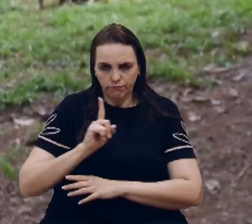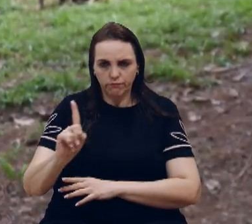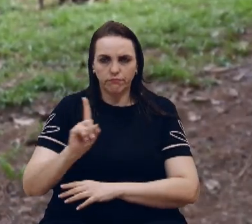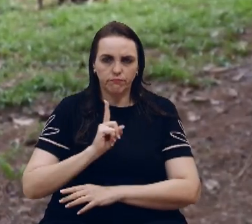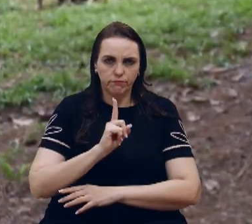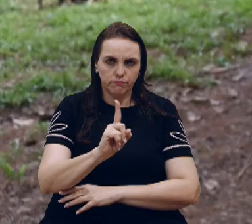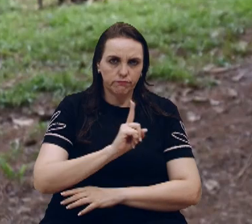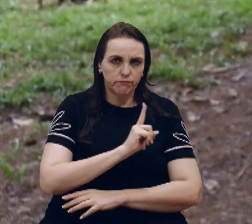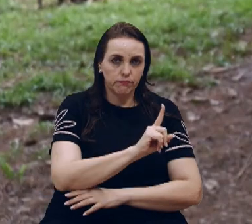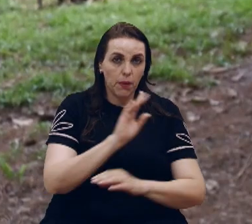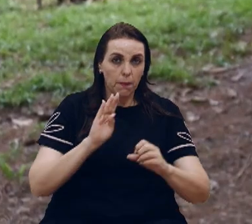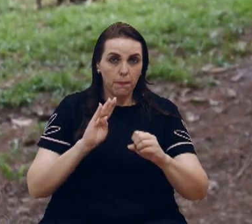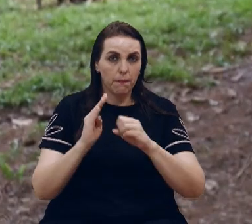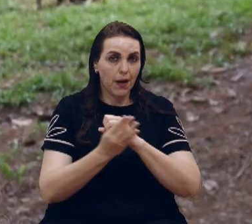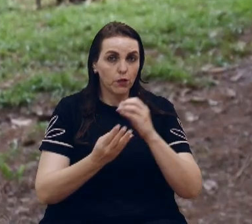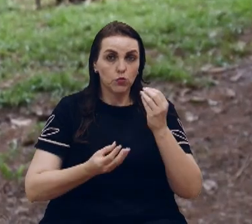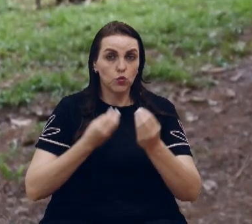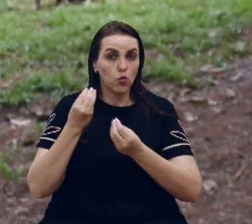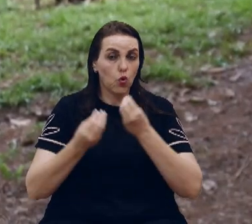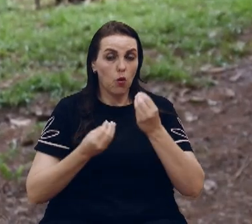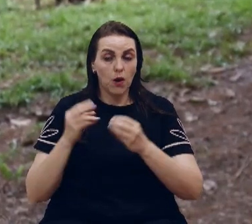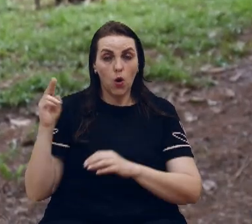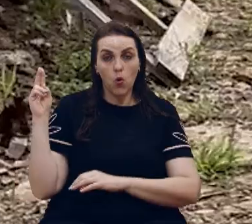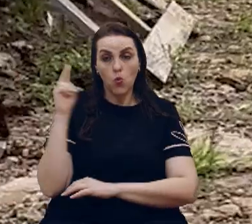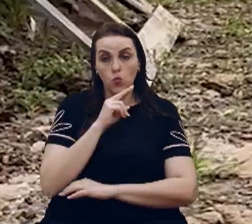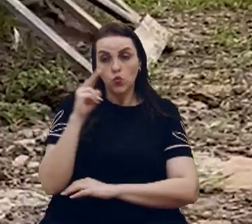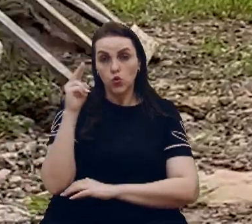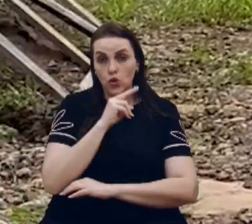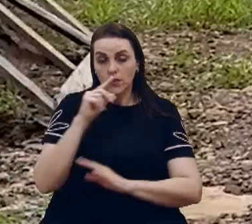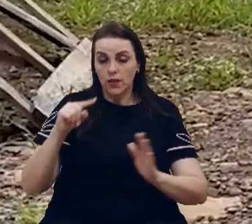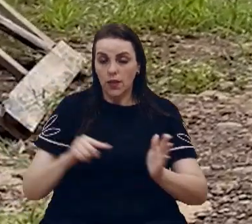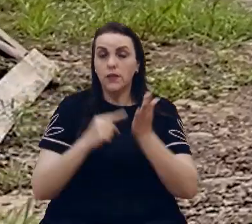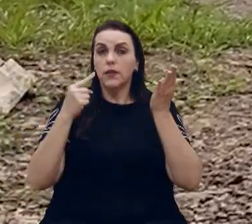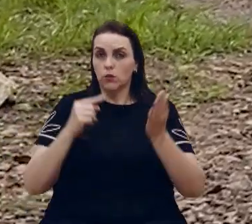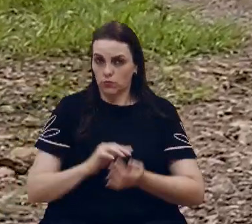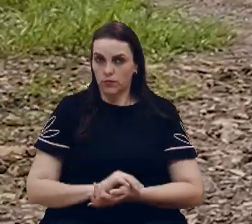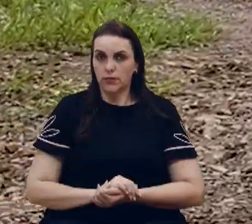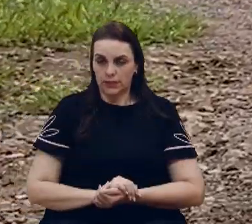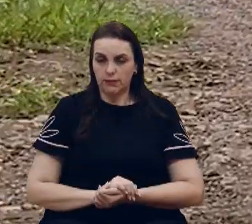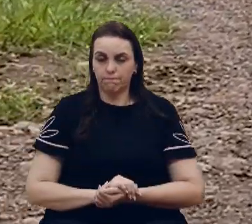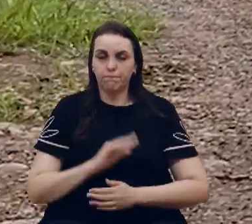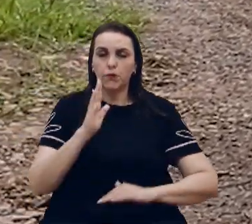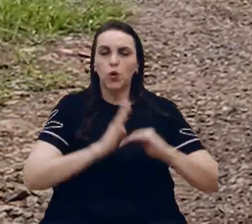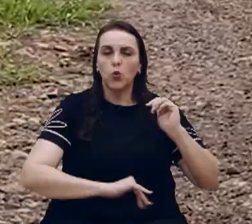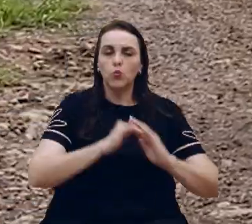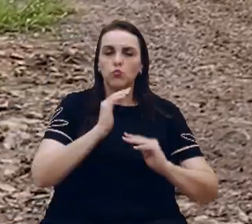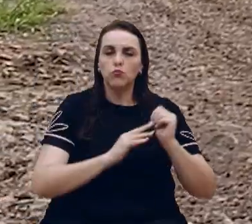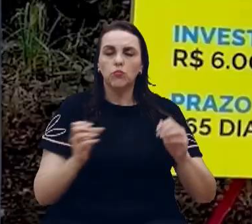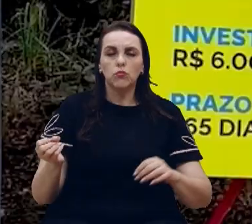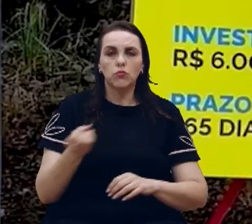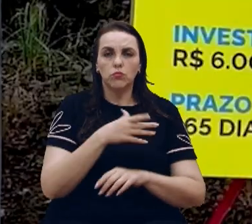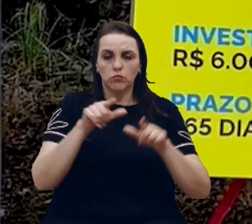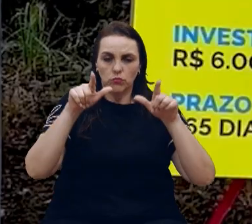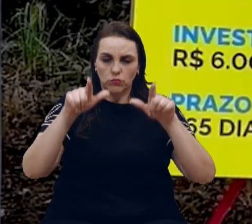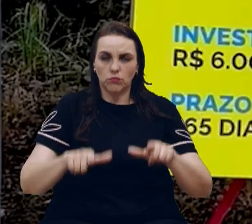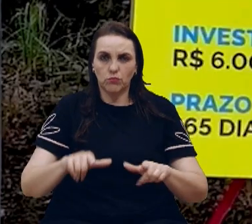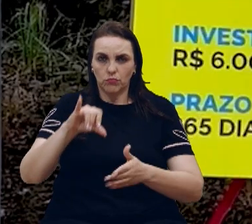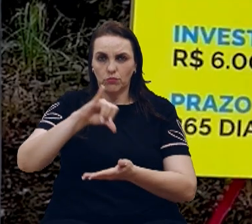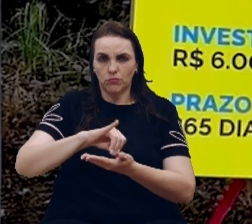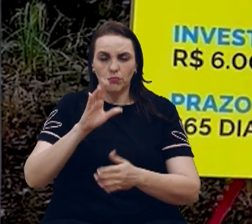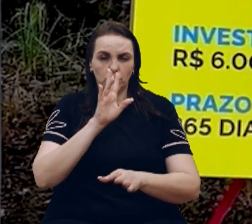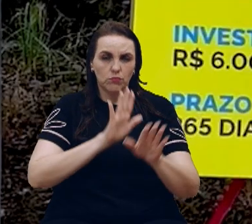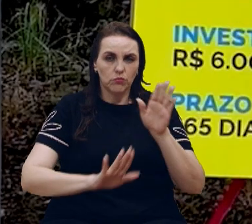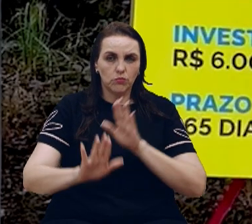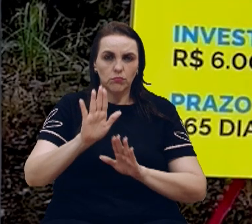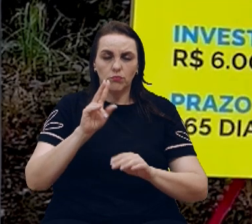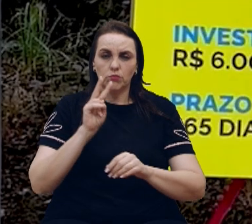bairros conforme a emergência de cada denúncia. A construção de um novo centro de proteção animal em um terreno de 5 hectares